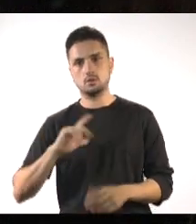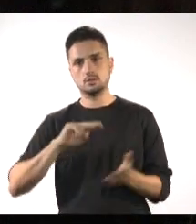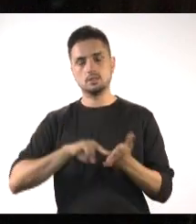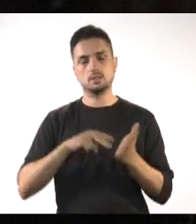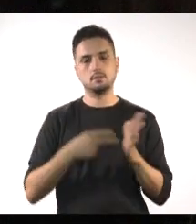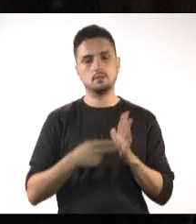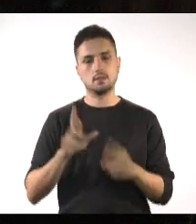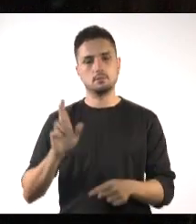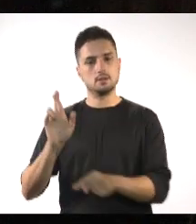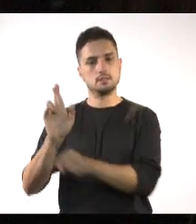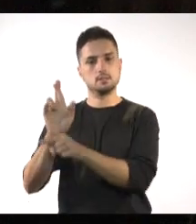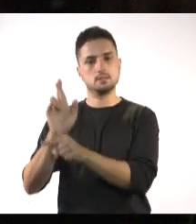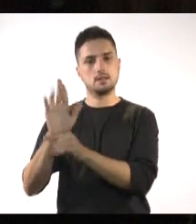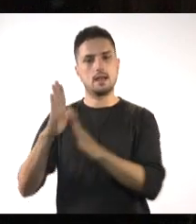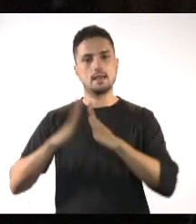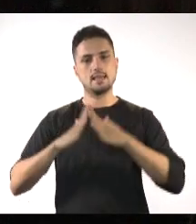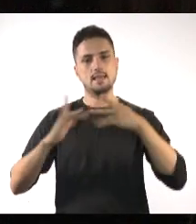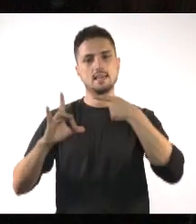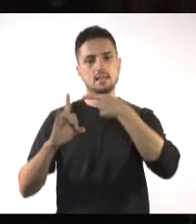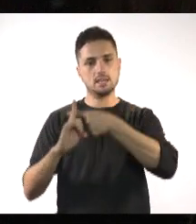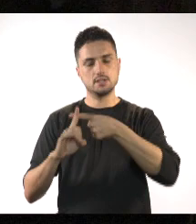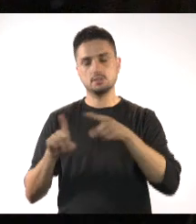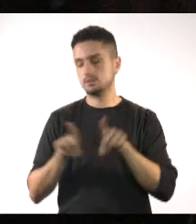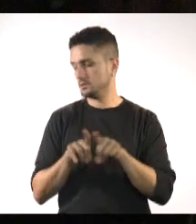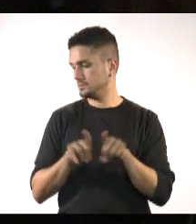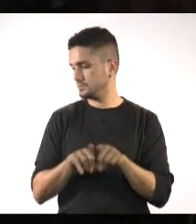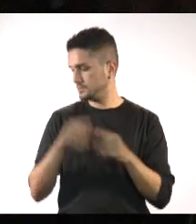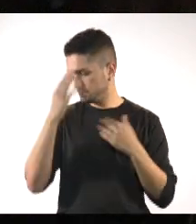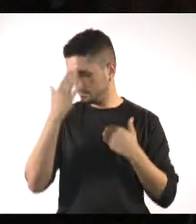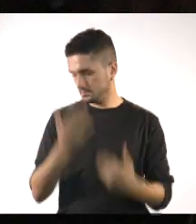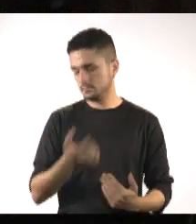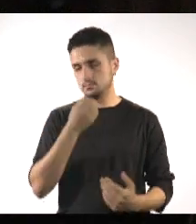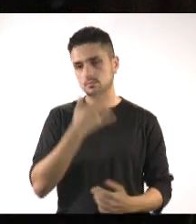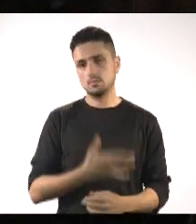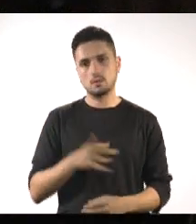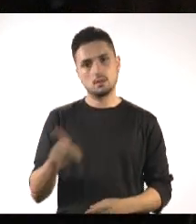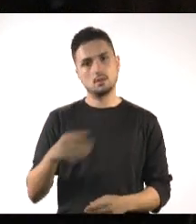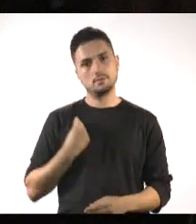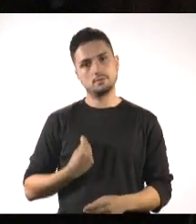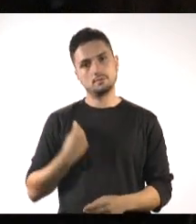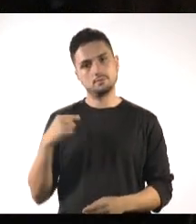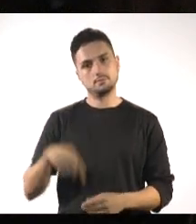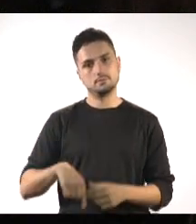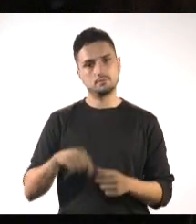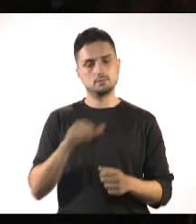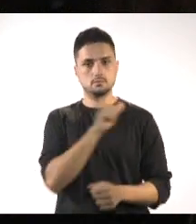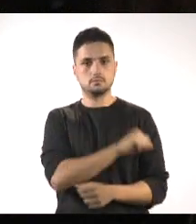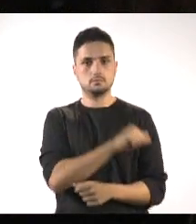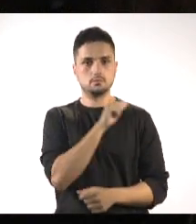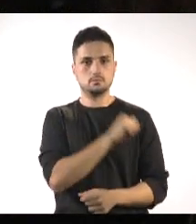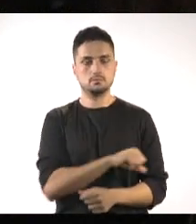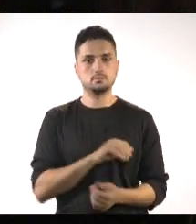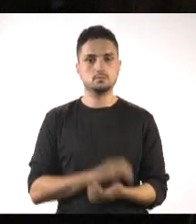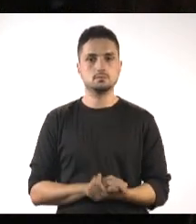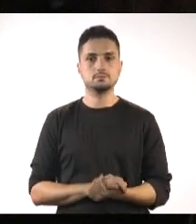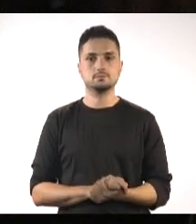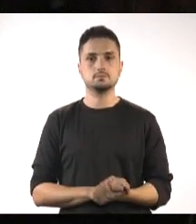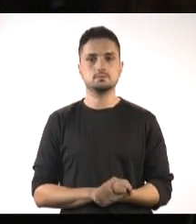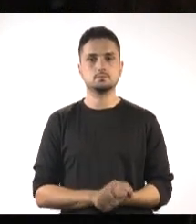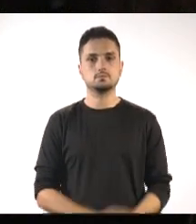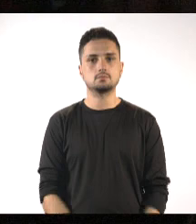Então, ficamos muito felizes com a sua presença e a sua liderança aqui na cidade do Rio de Janeiro, Padre Manangão e as